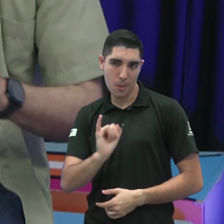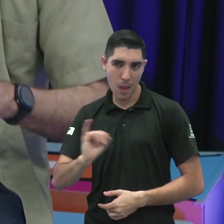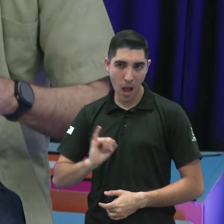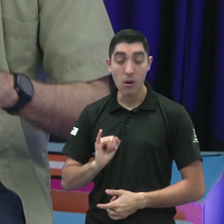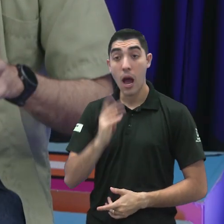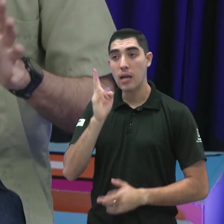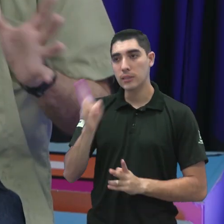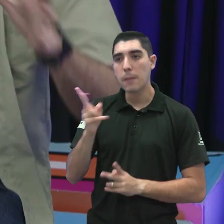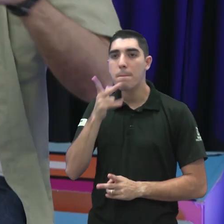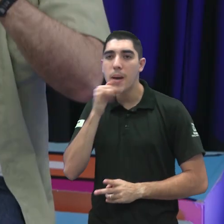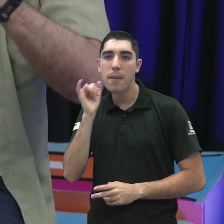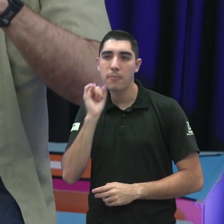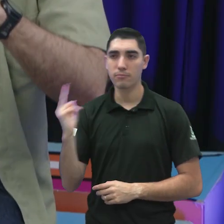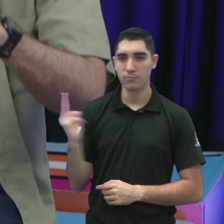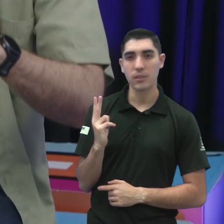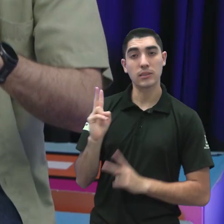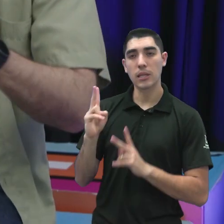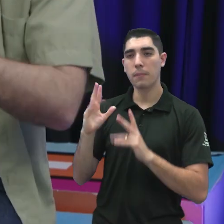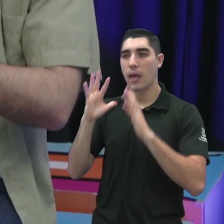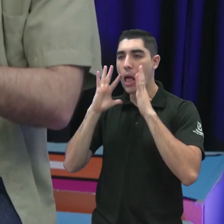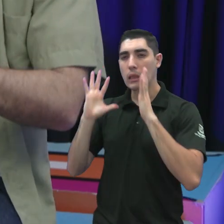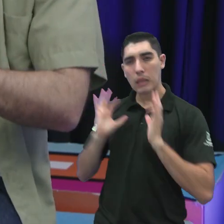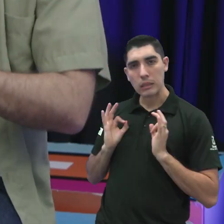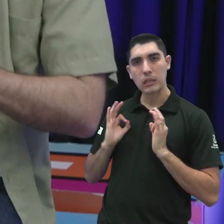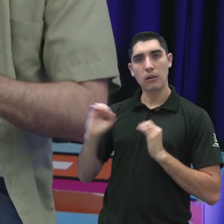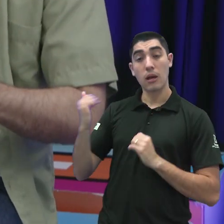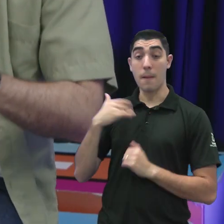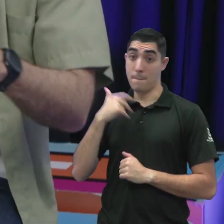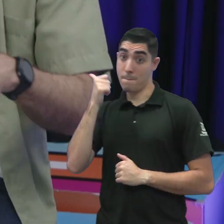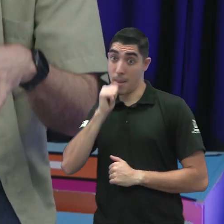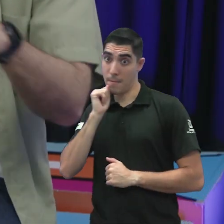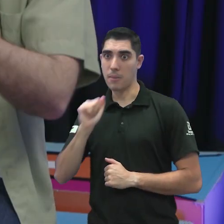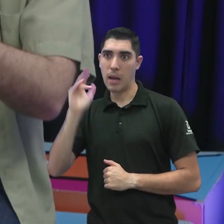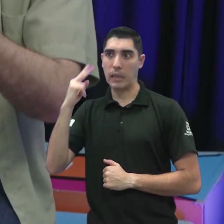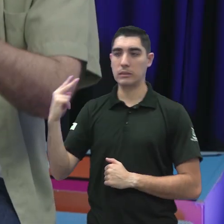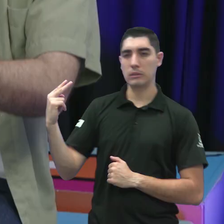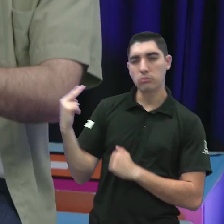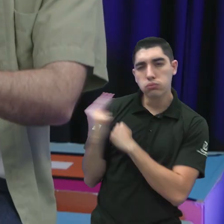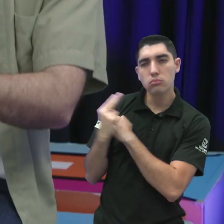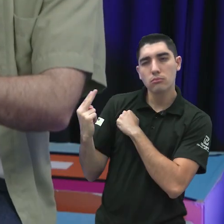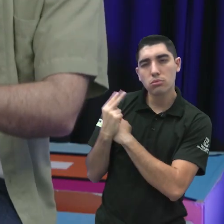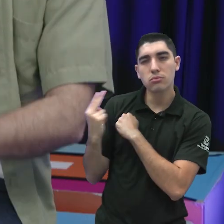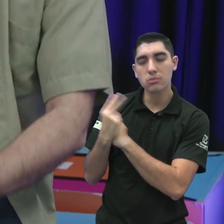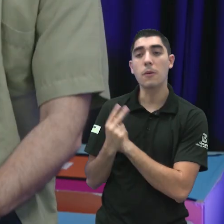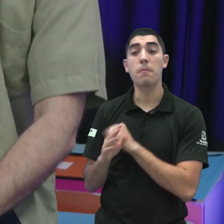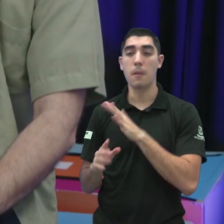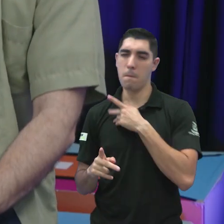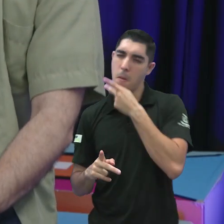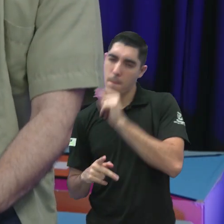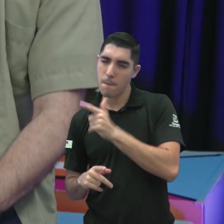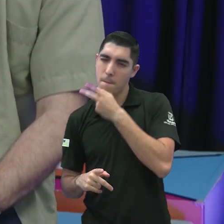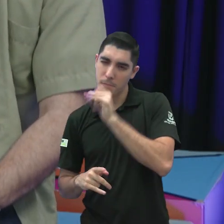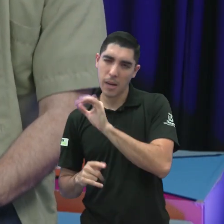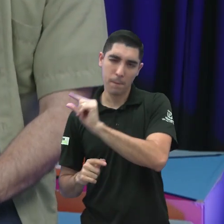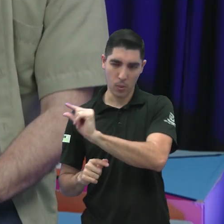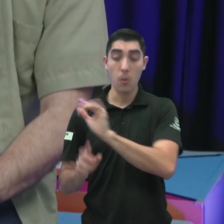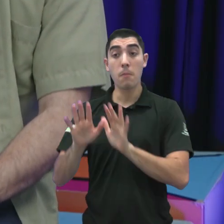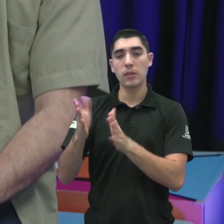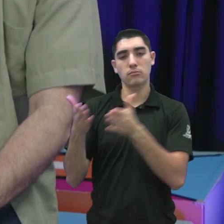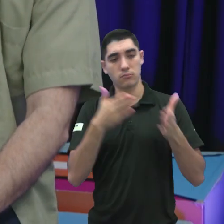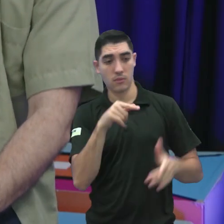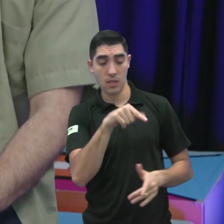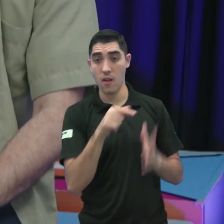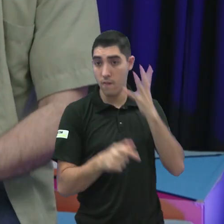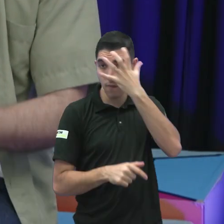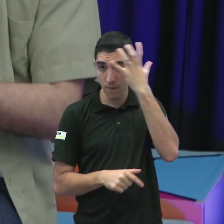não tive irmãos, então todas as atenções foram, pelo menos da minha mãe, do meu pai nem tanto, mas as minhas mães foram para mim. E no caso da Fernanda, acho que os